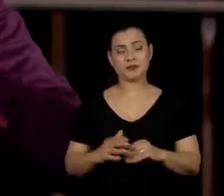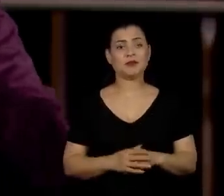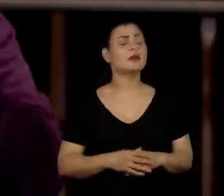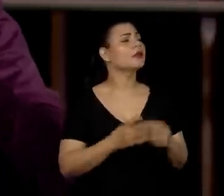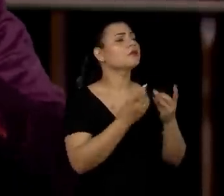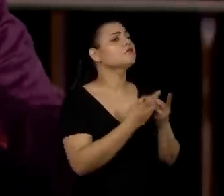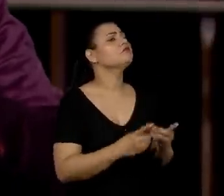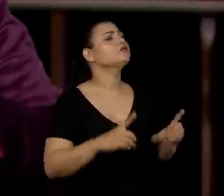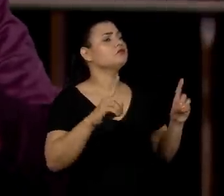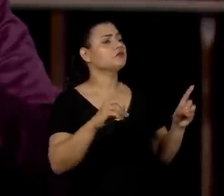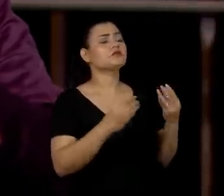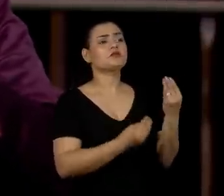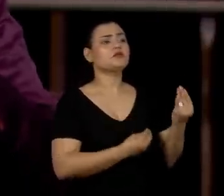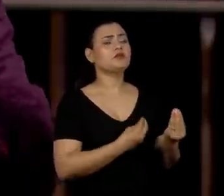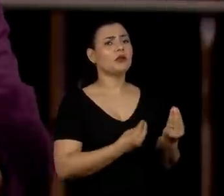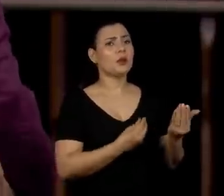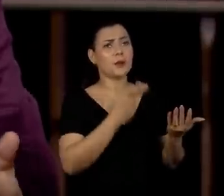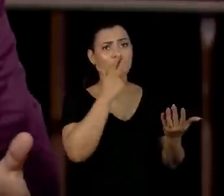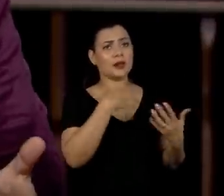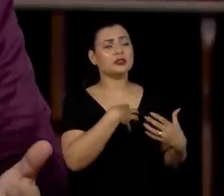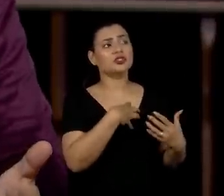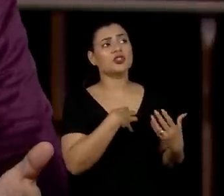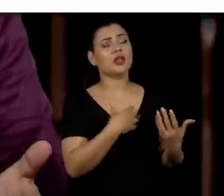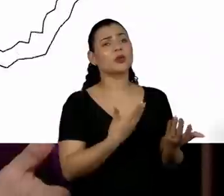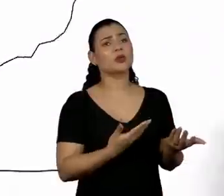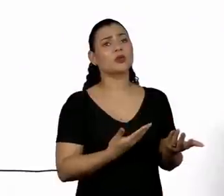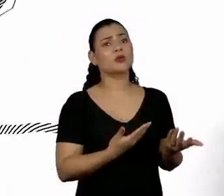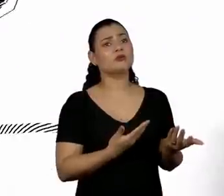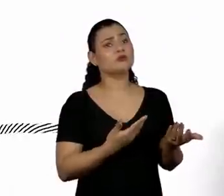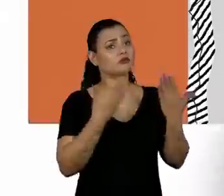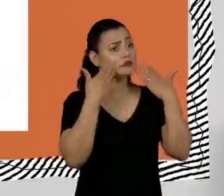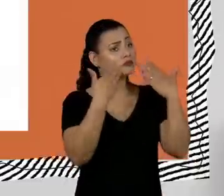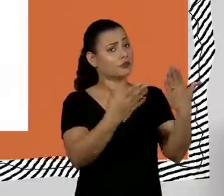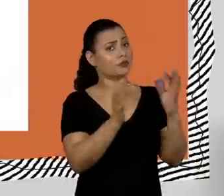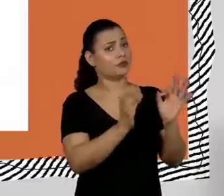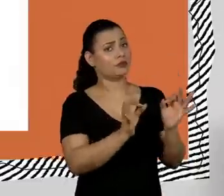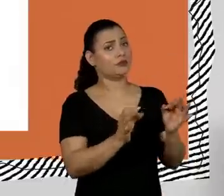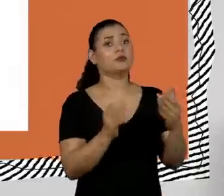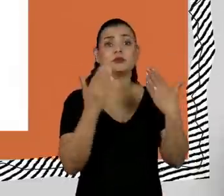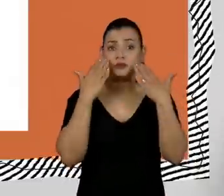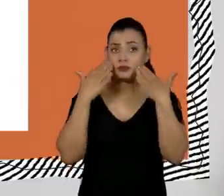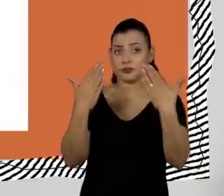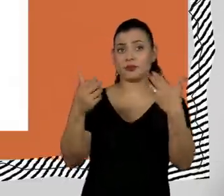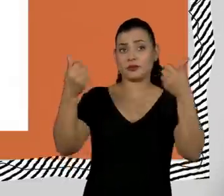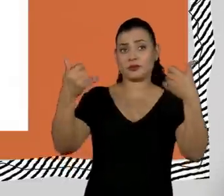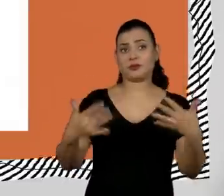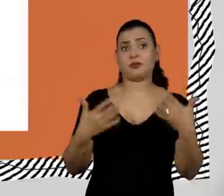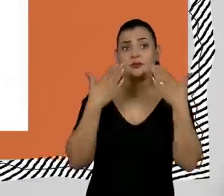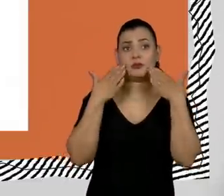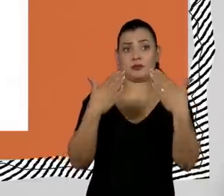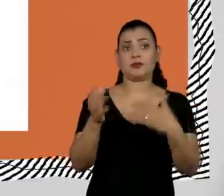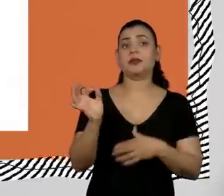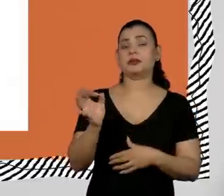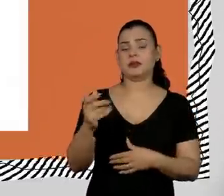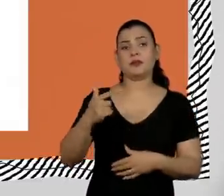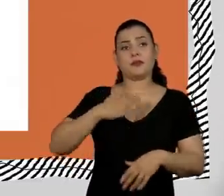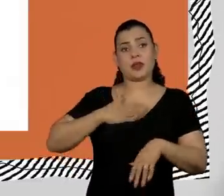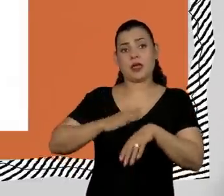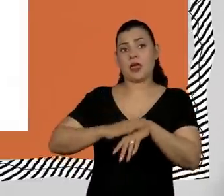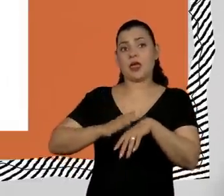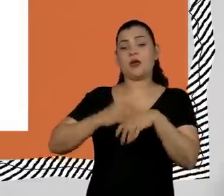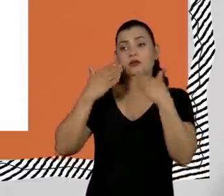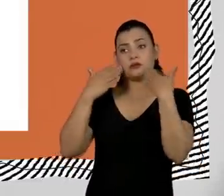essa separação vocês fizeram inclusive de uma forma assim pública inclusive falar sobre ela falamos eu